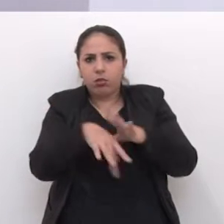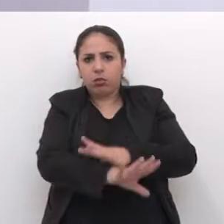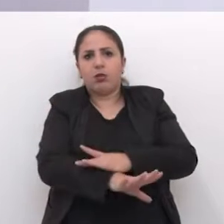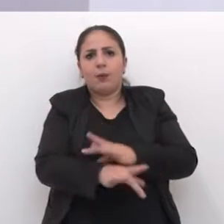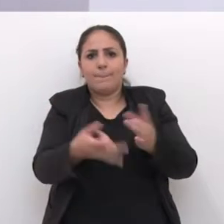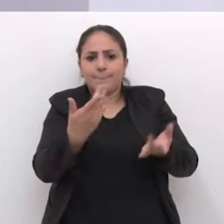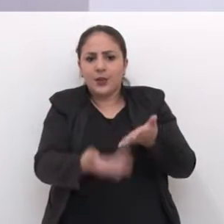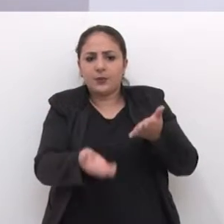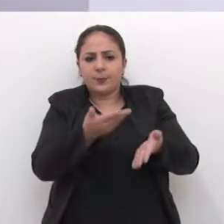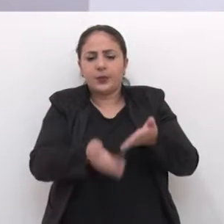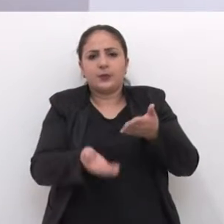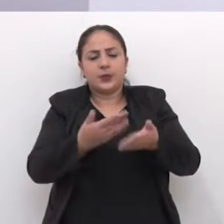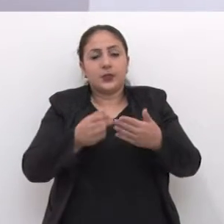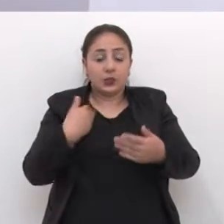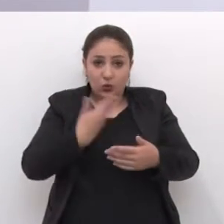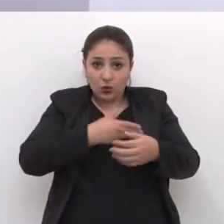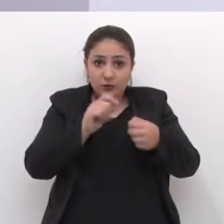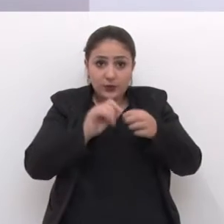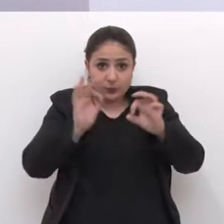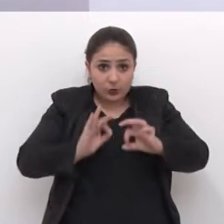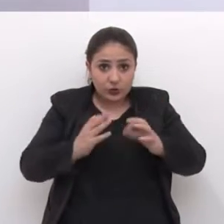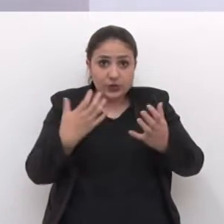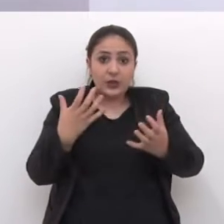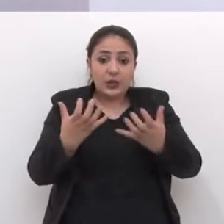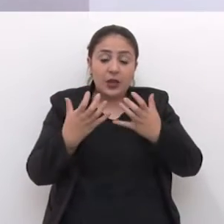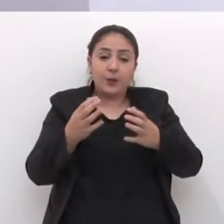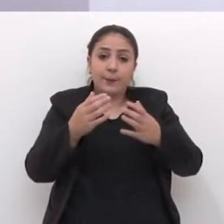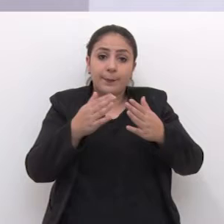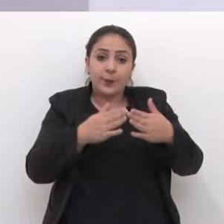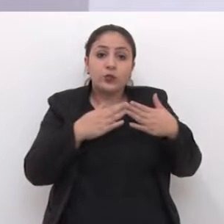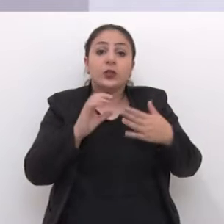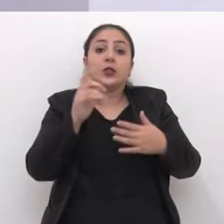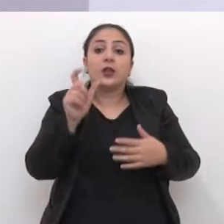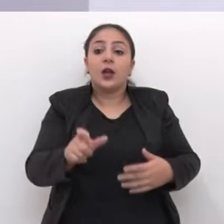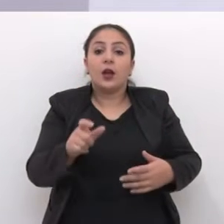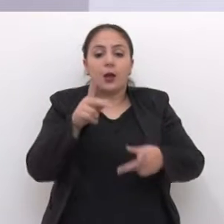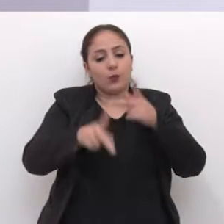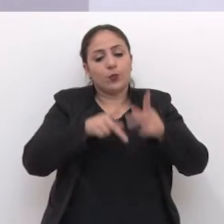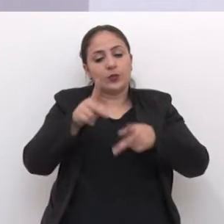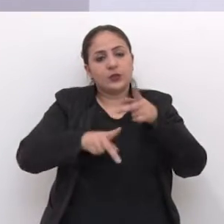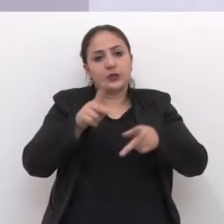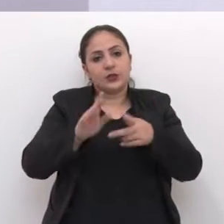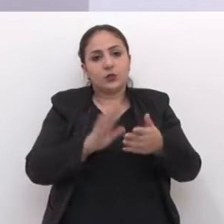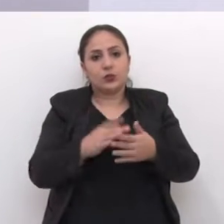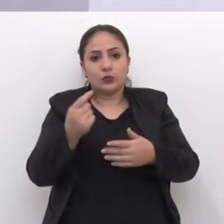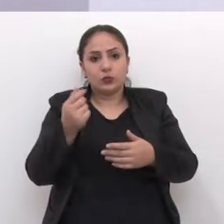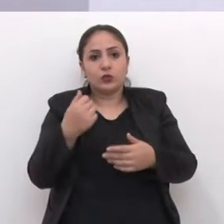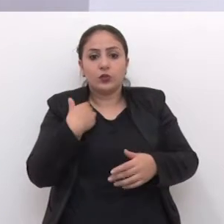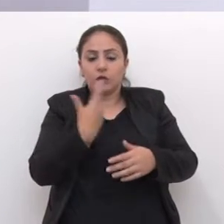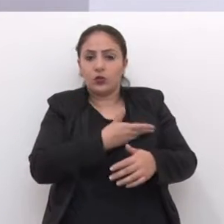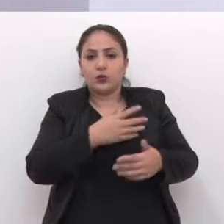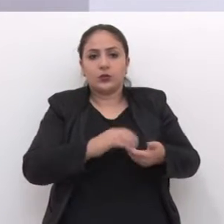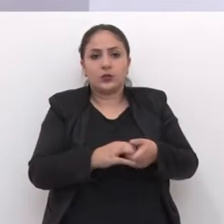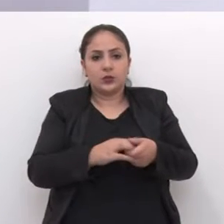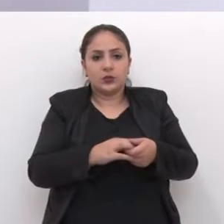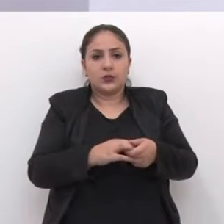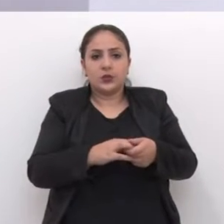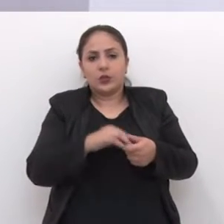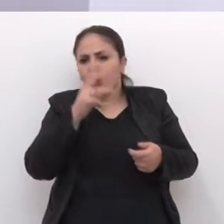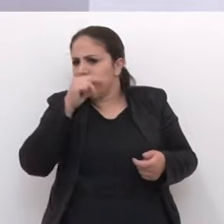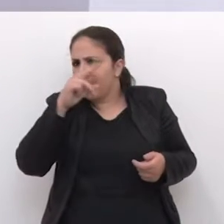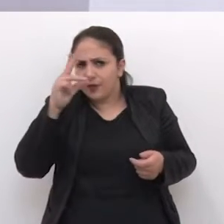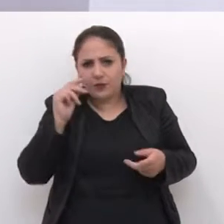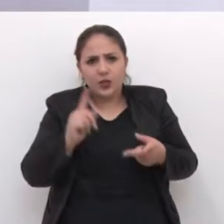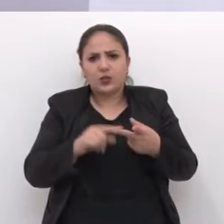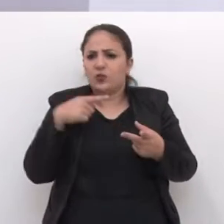Na verdade, isso é dinheiro público que está indo para o ralo. Quando a gente faz esse projeto, a gente quer proteger quem? Proteger a nossa população. O dinheiro que é nosso, o